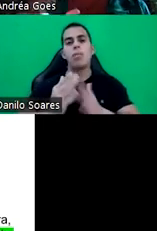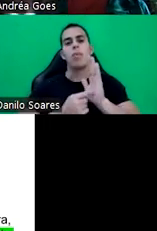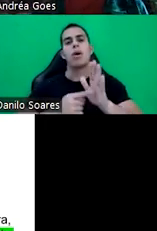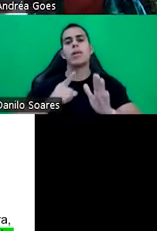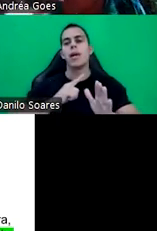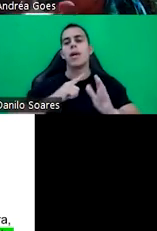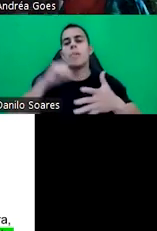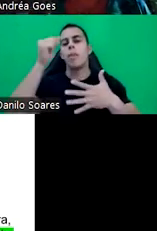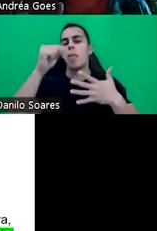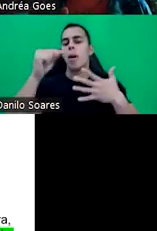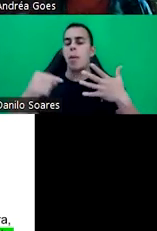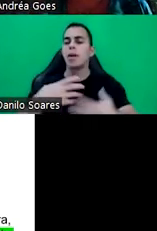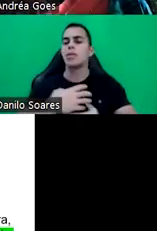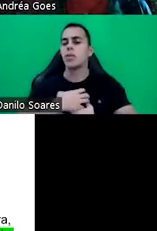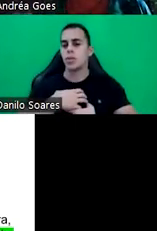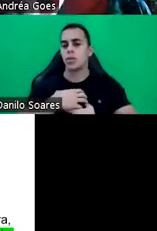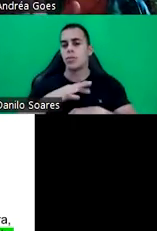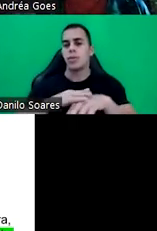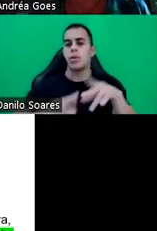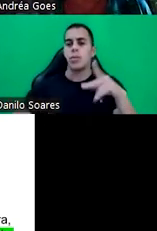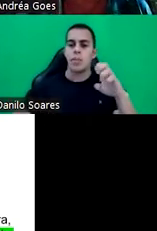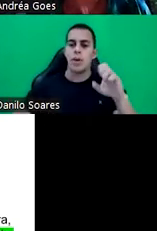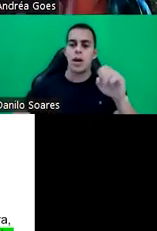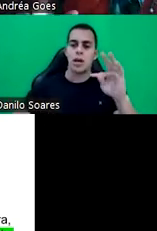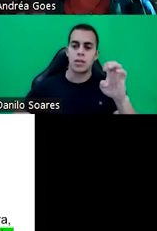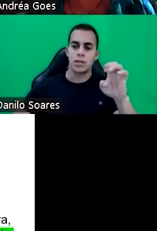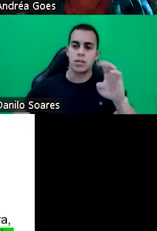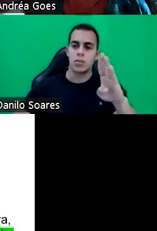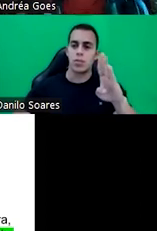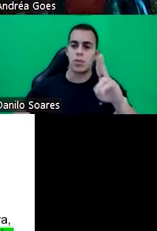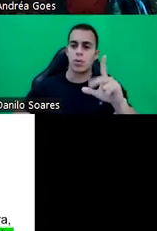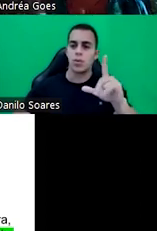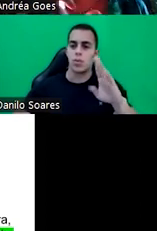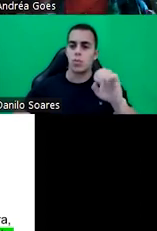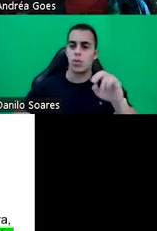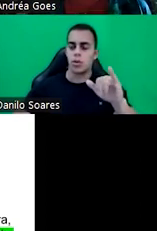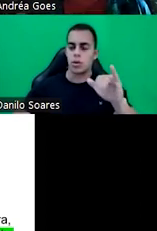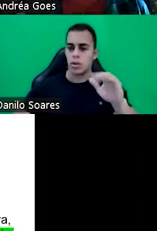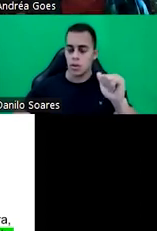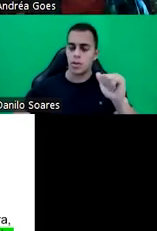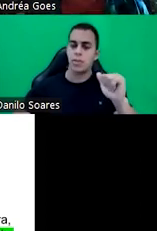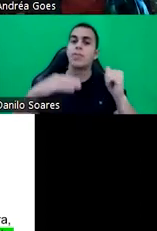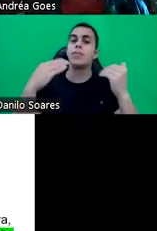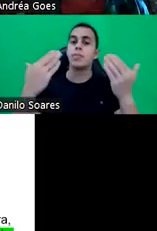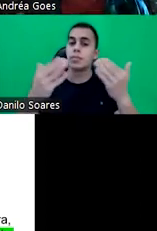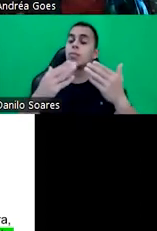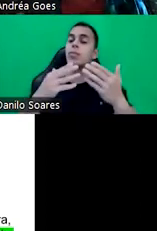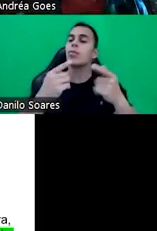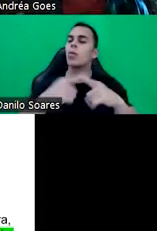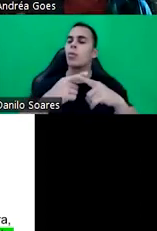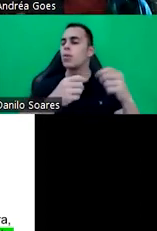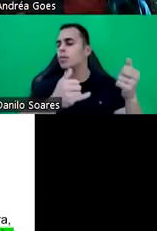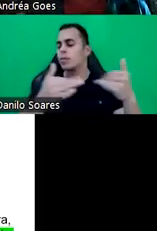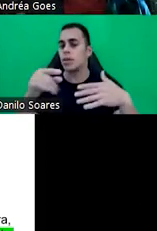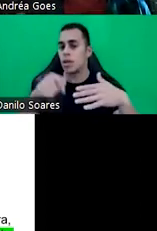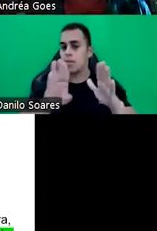algum momento, o que a gente destaca dessa obra para falar, já que a gente está falando em evolução? Em algum momento, a peste não, a